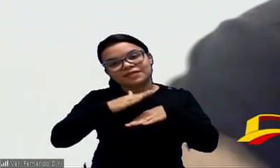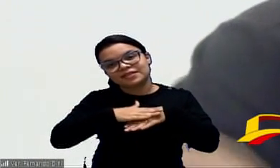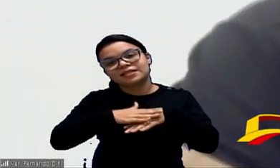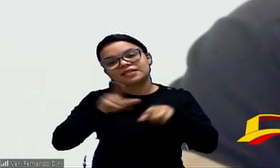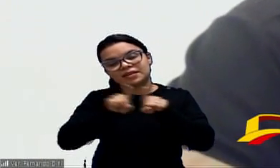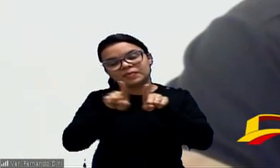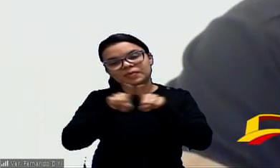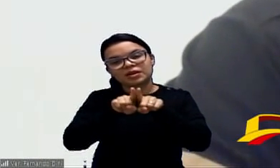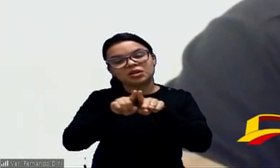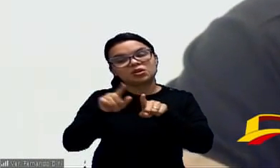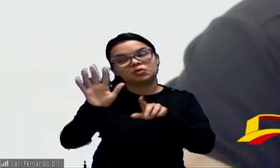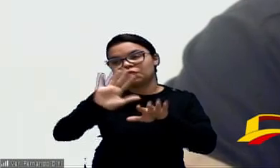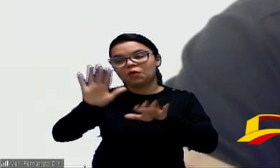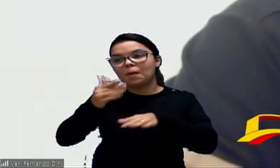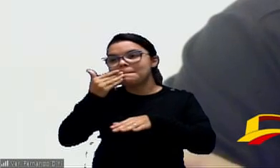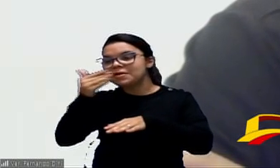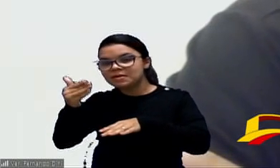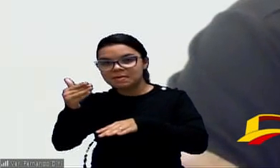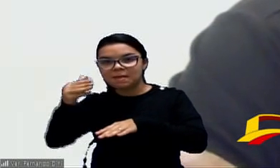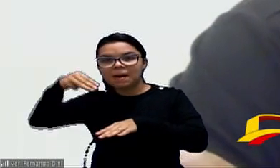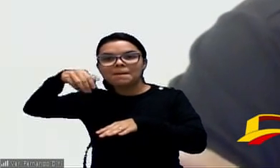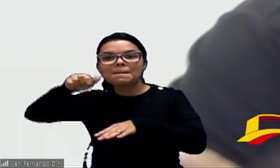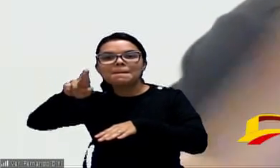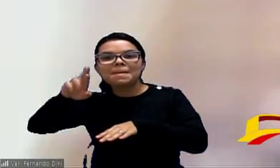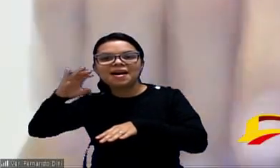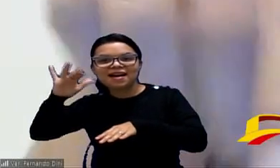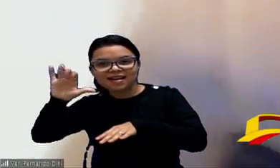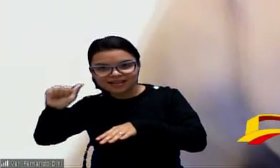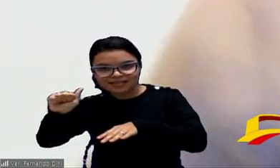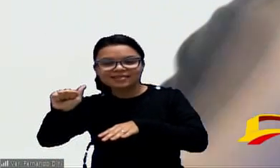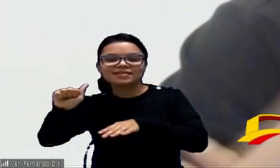Márcia, mas que